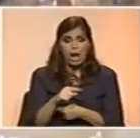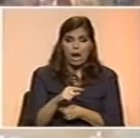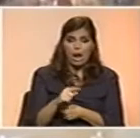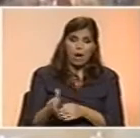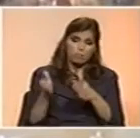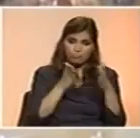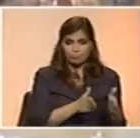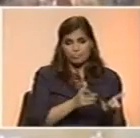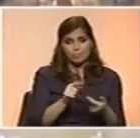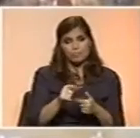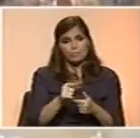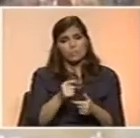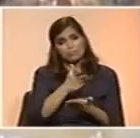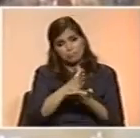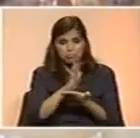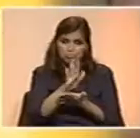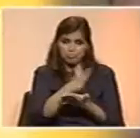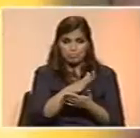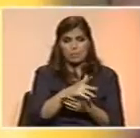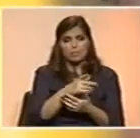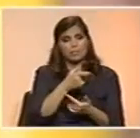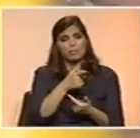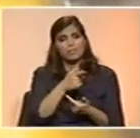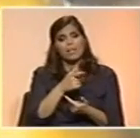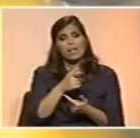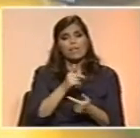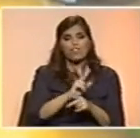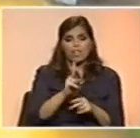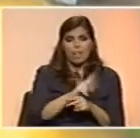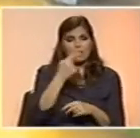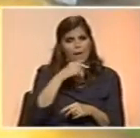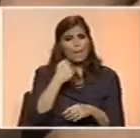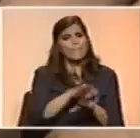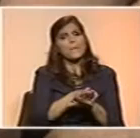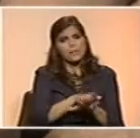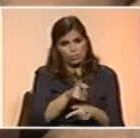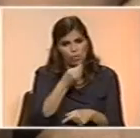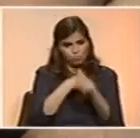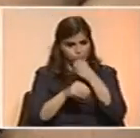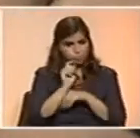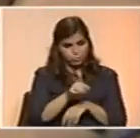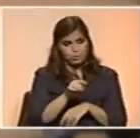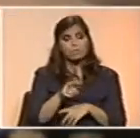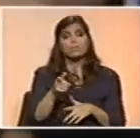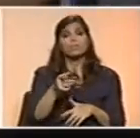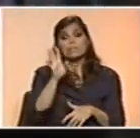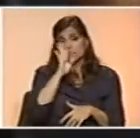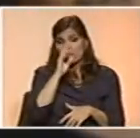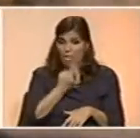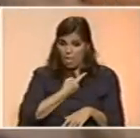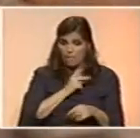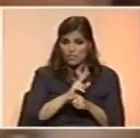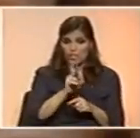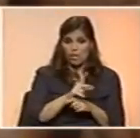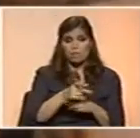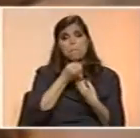menos radical, os semi-vegetarianos, que incluem o peixe na sua alimentação. Ser vegetariano não significa perda